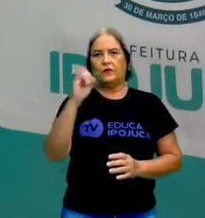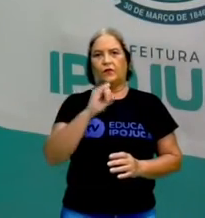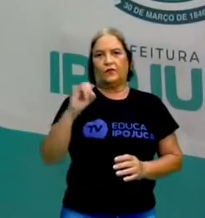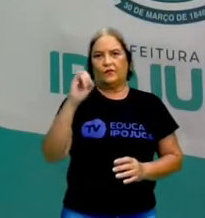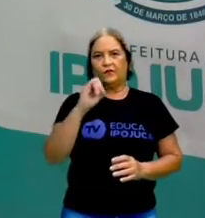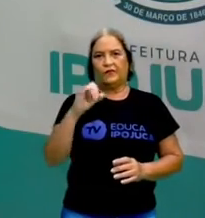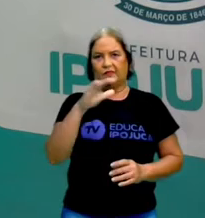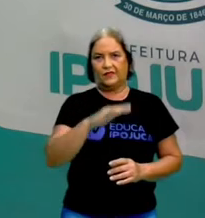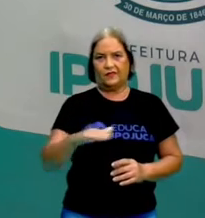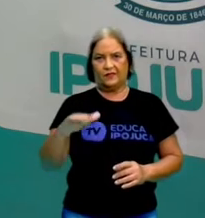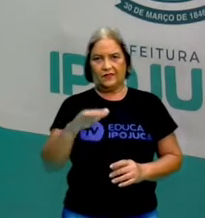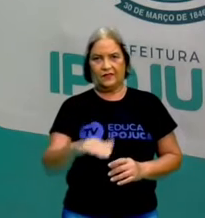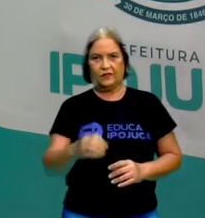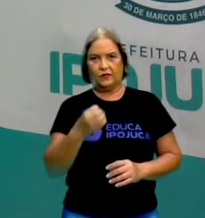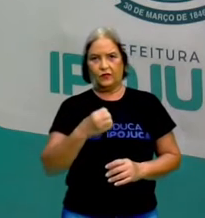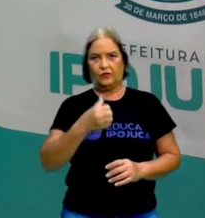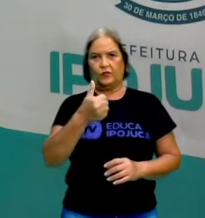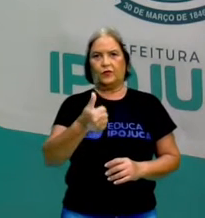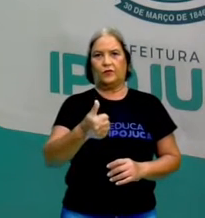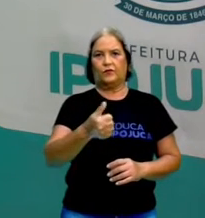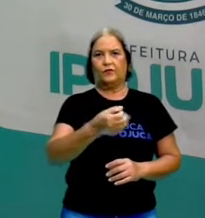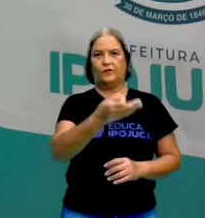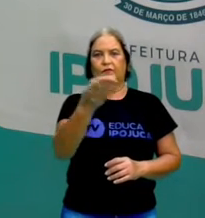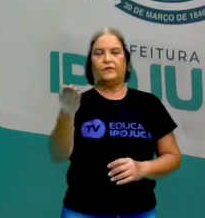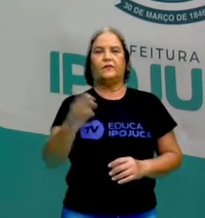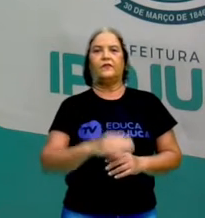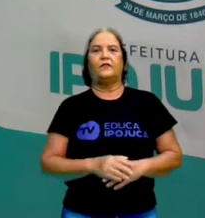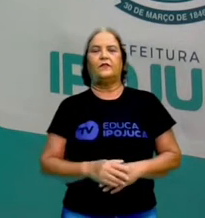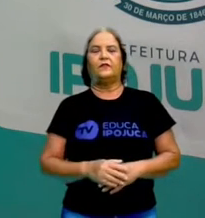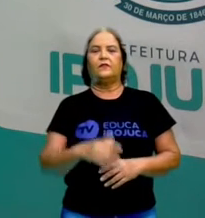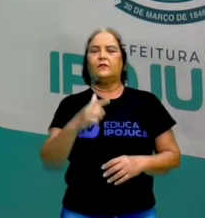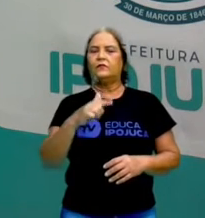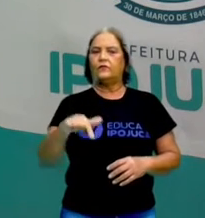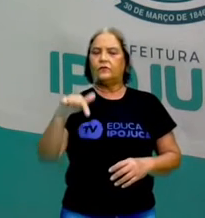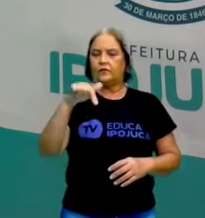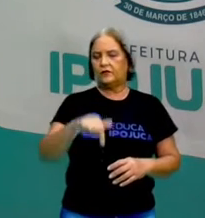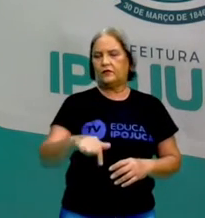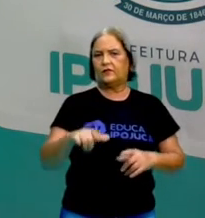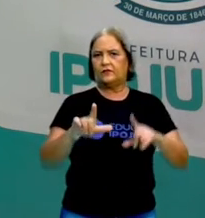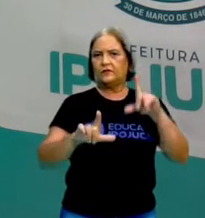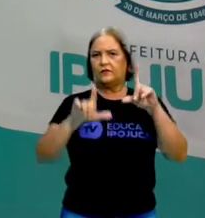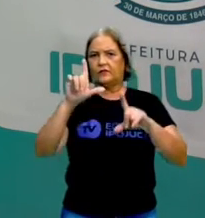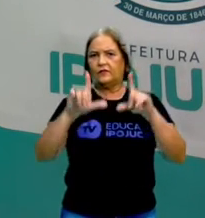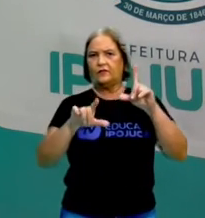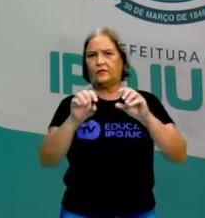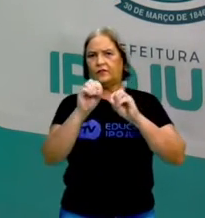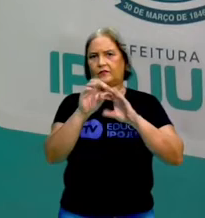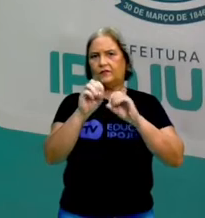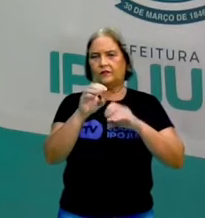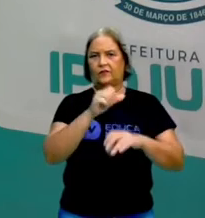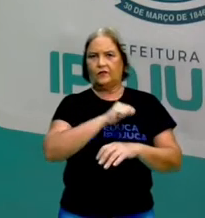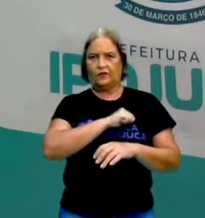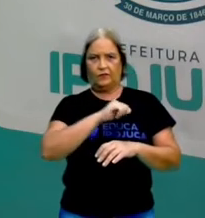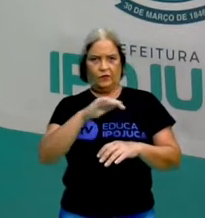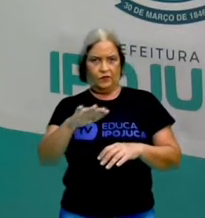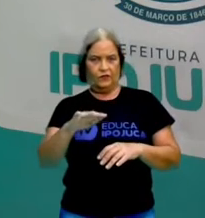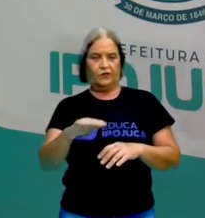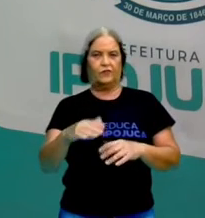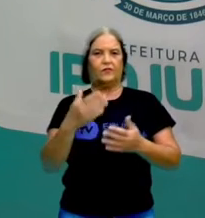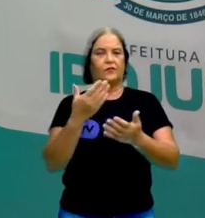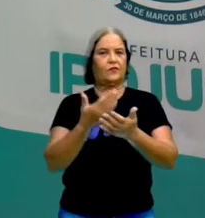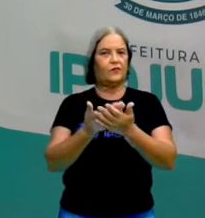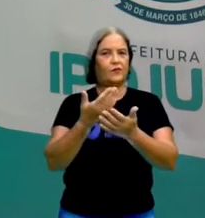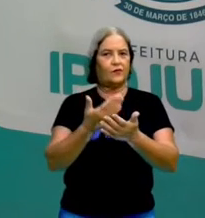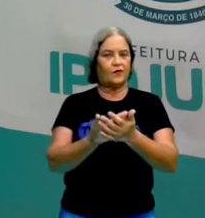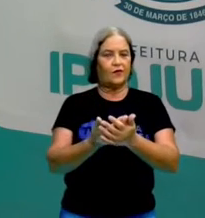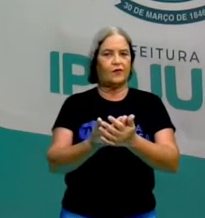Olá, crianças! Tudo bem com vocês? Estamos de volta aqui na nossa TV Educa Ipojuca com mais uma